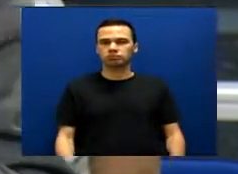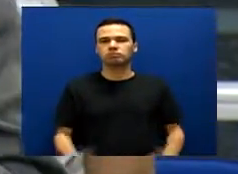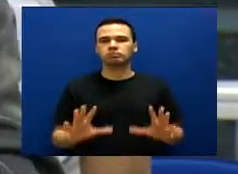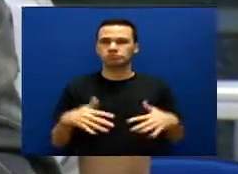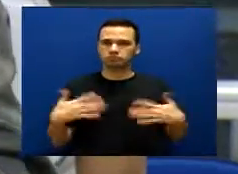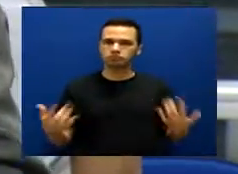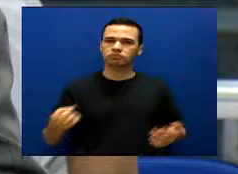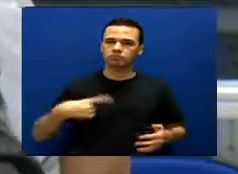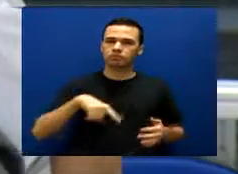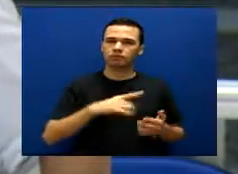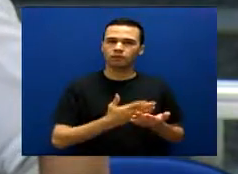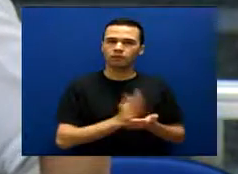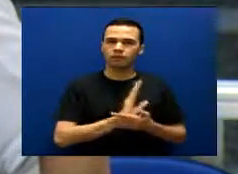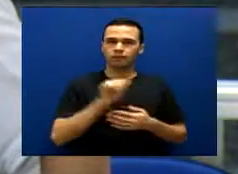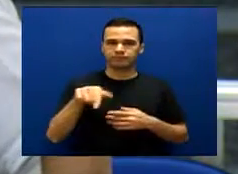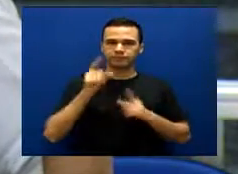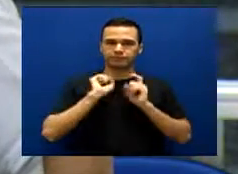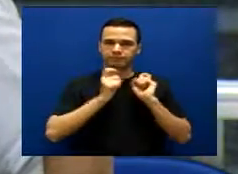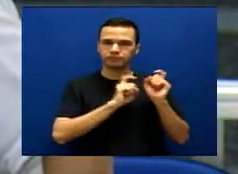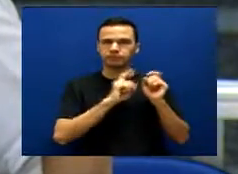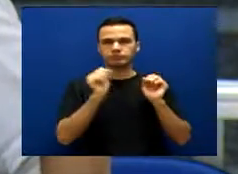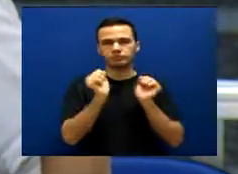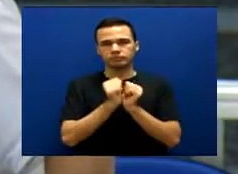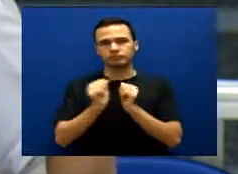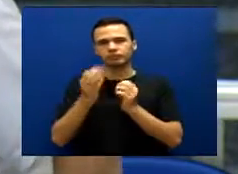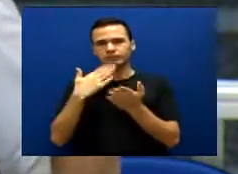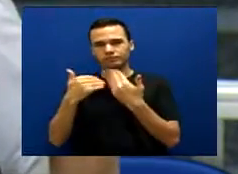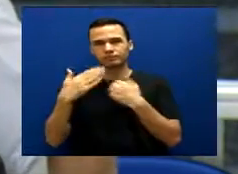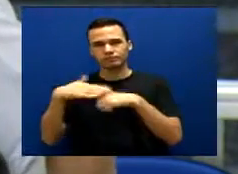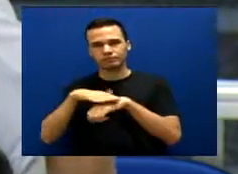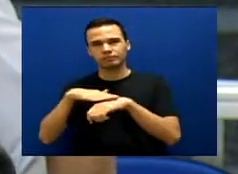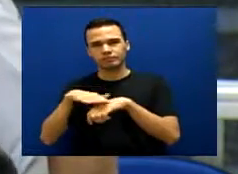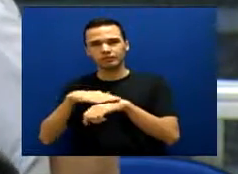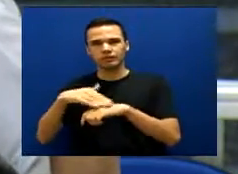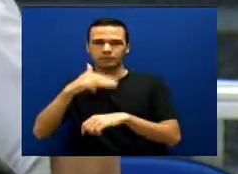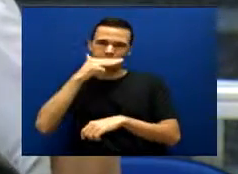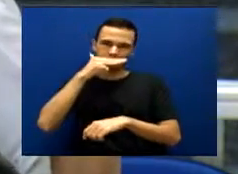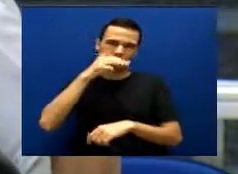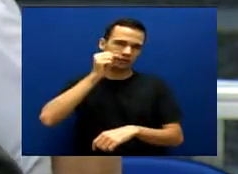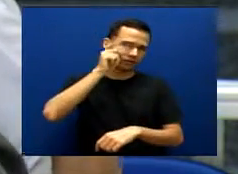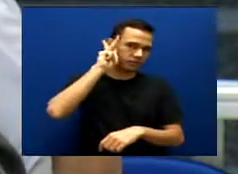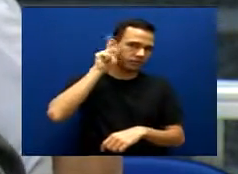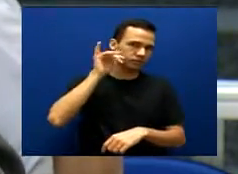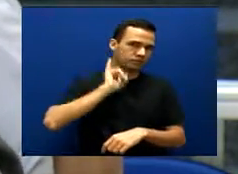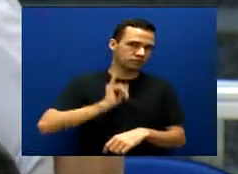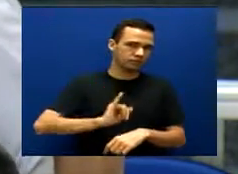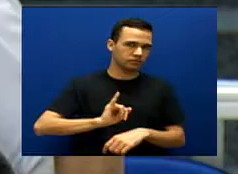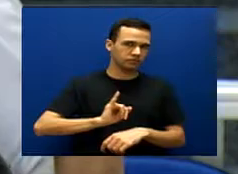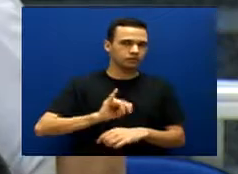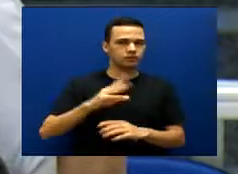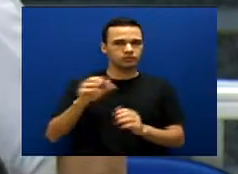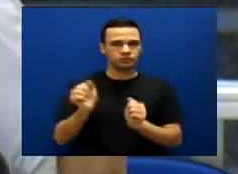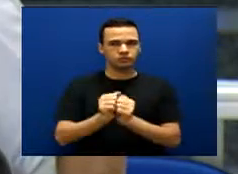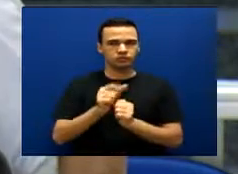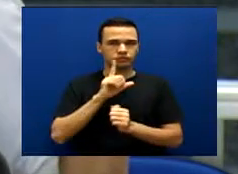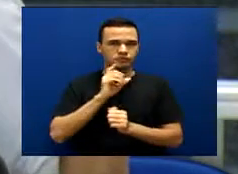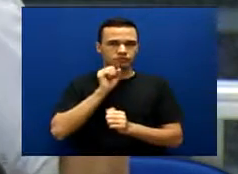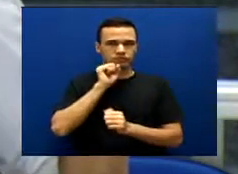Então, nós aprovamos aqui na reunião, estivemos juntos, o vereador Martinez, o vereador Apolo, o vereador Yara, eu junto